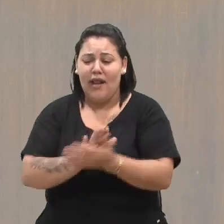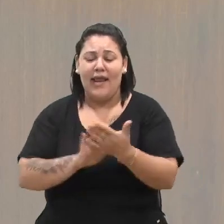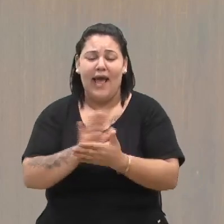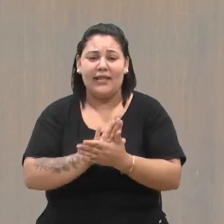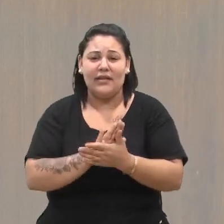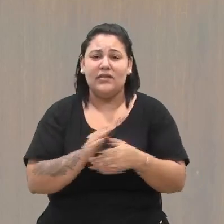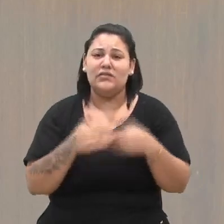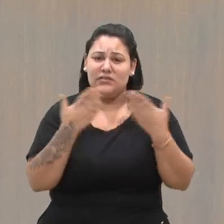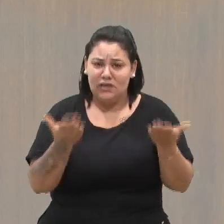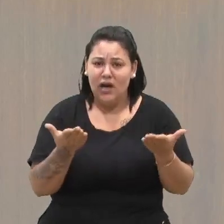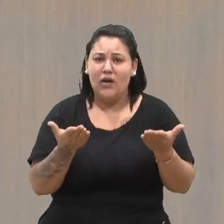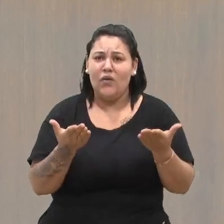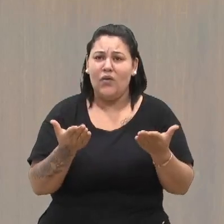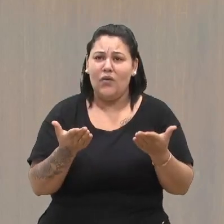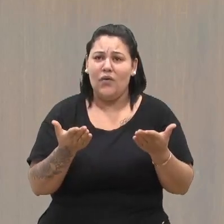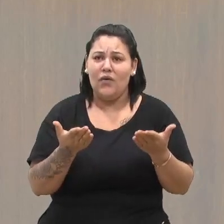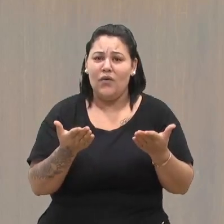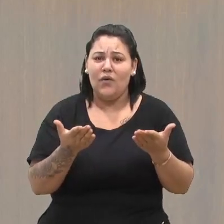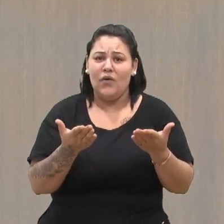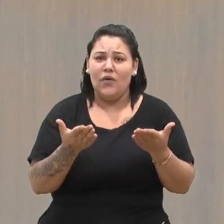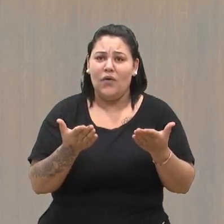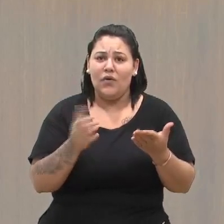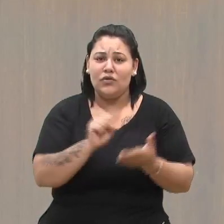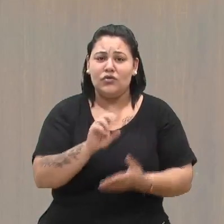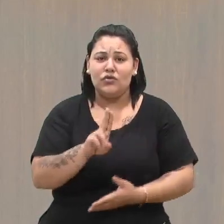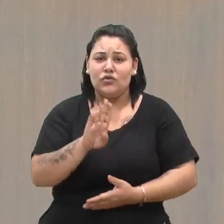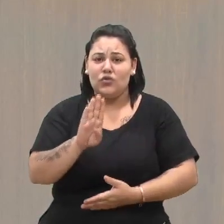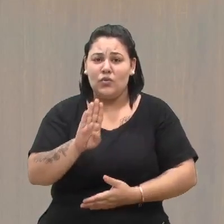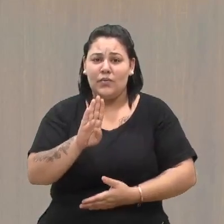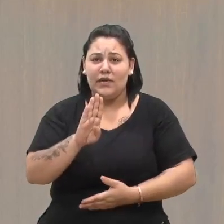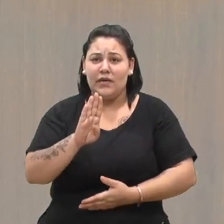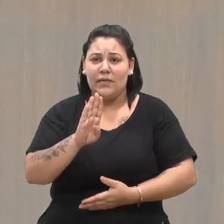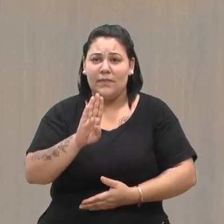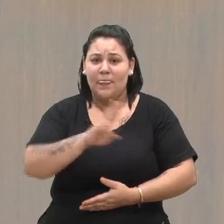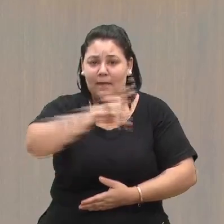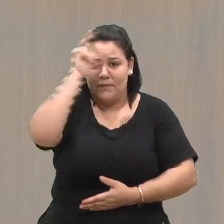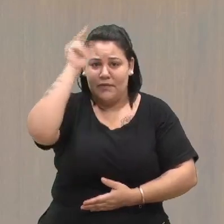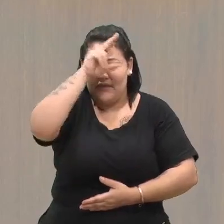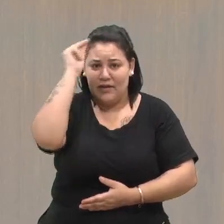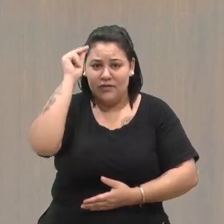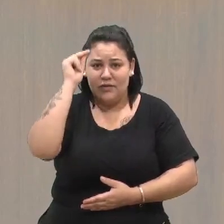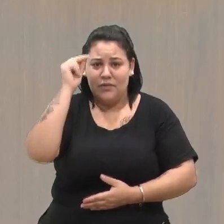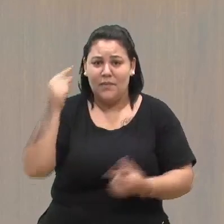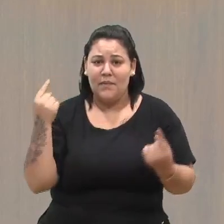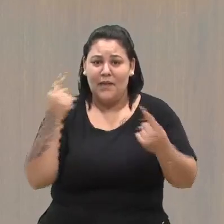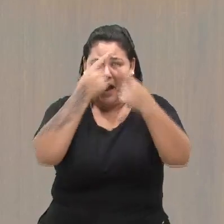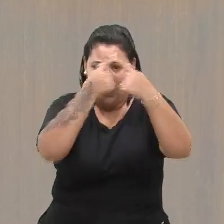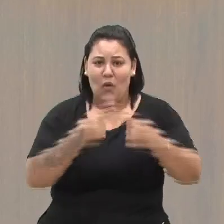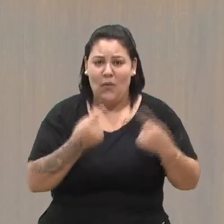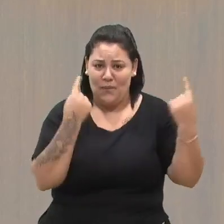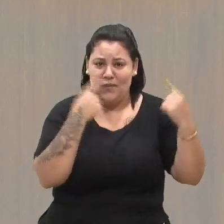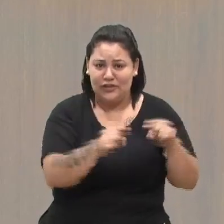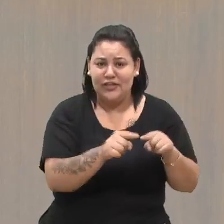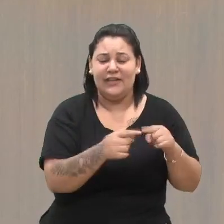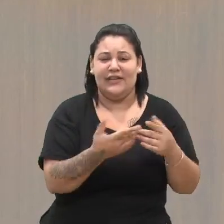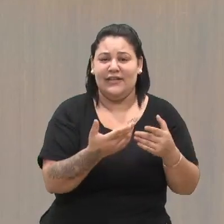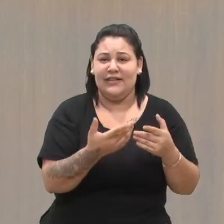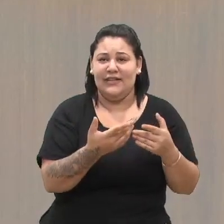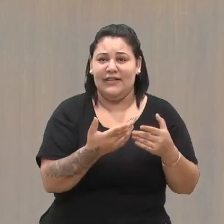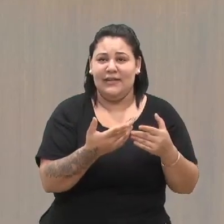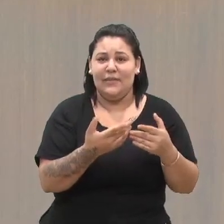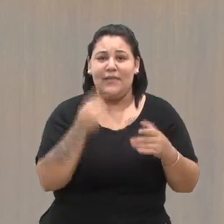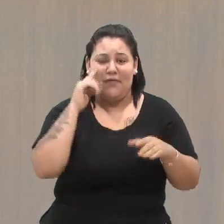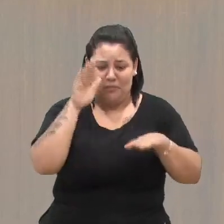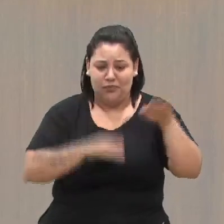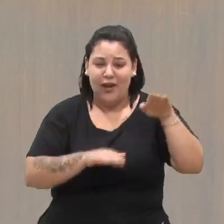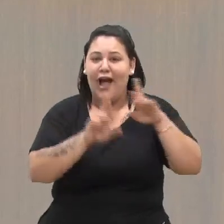Então se bota a concorrer o subprefeito agora, competindo com o da época do Alceu, a disparidade que dá. Inclusive o próprio prefeito foi secretário de obras,